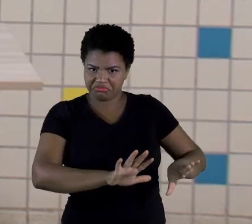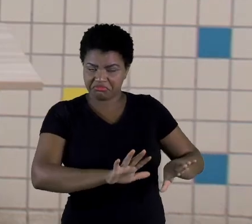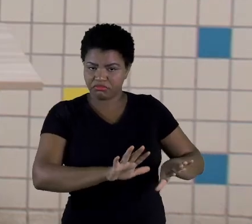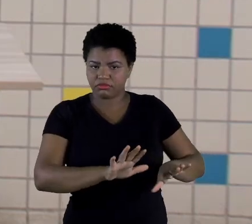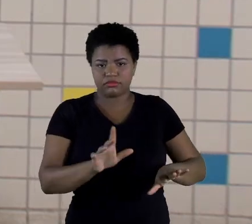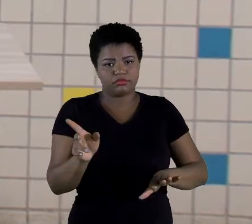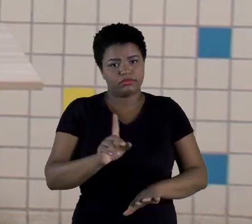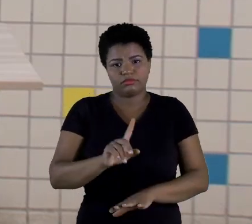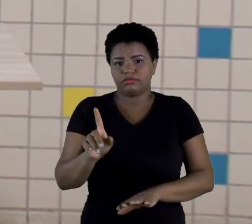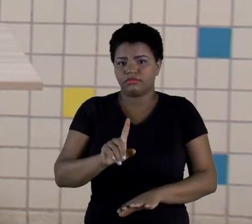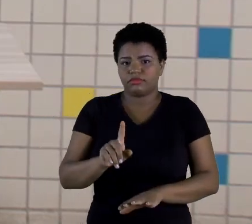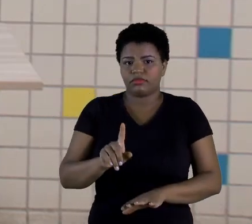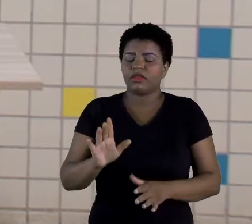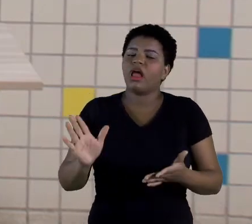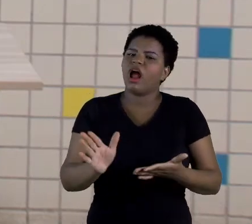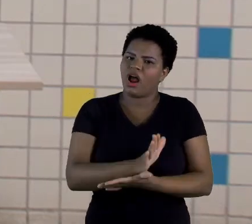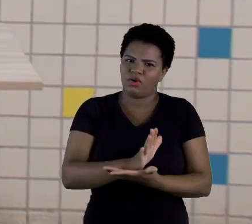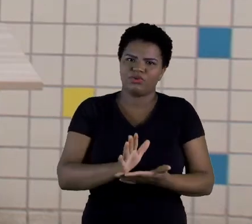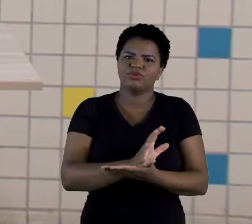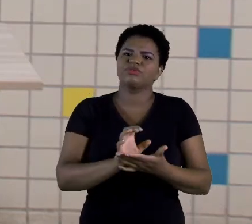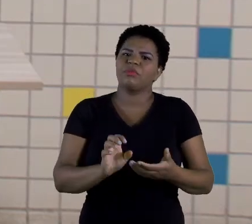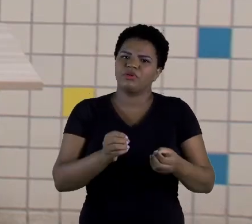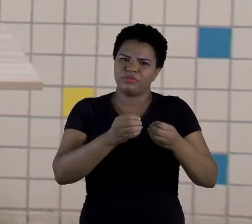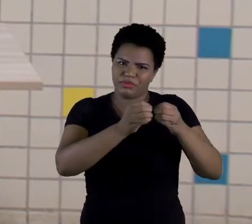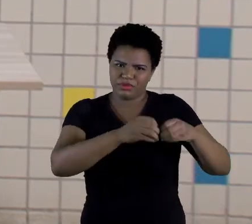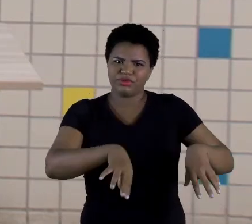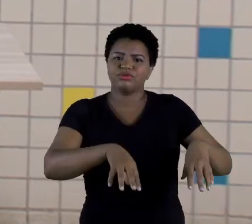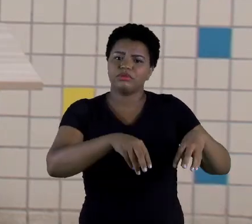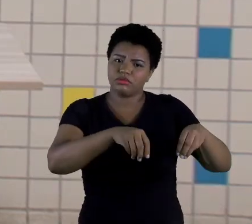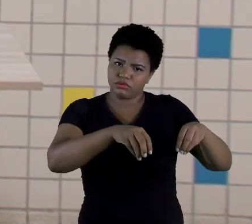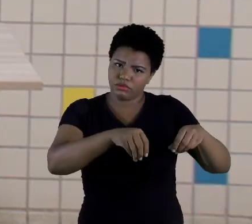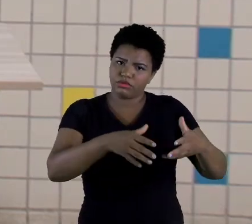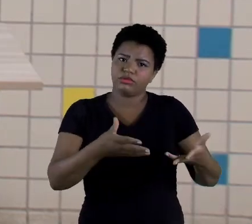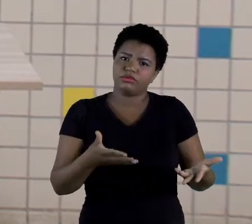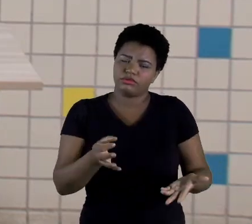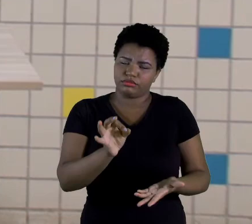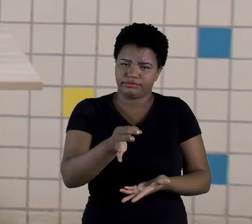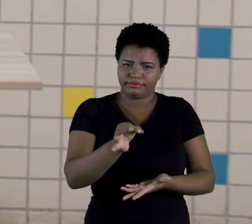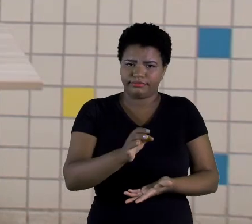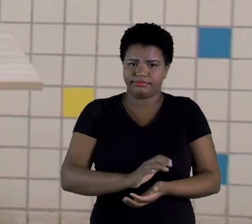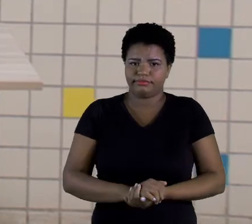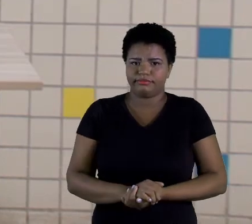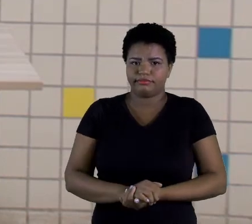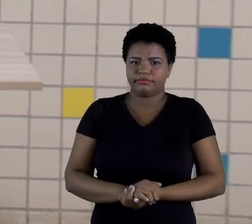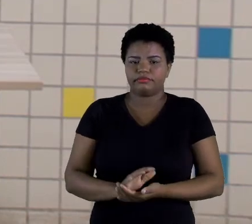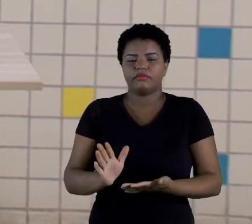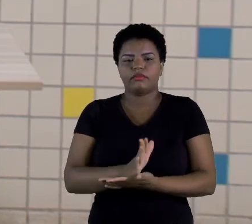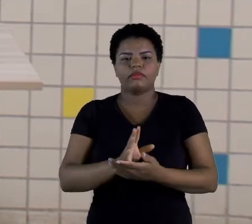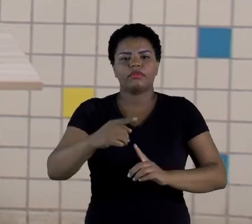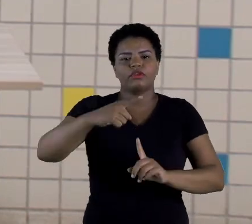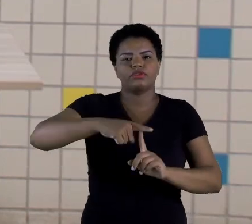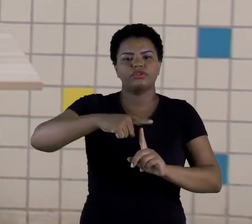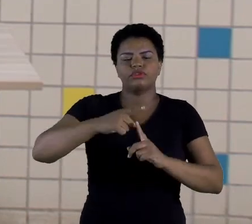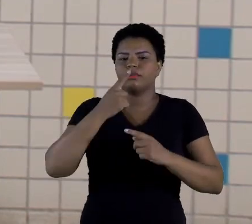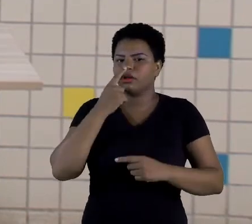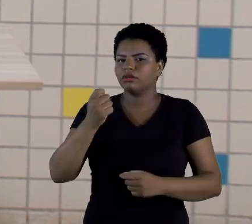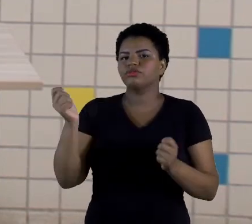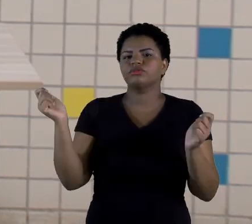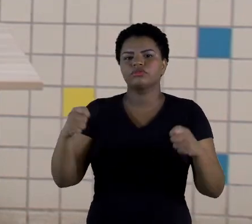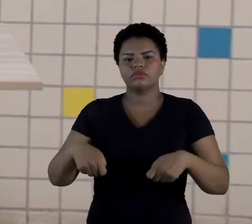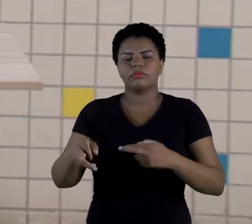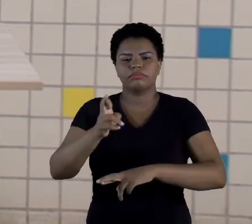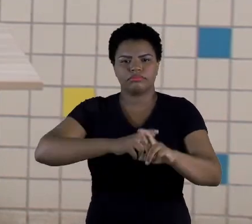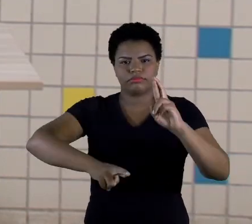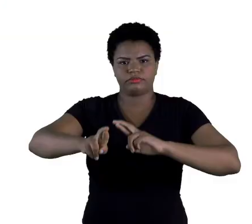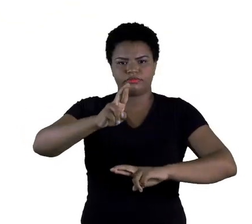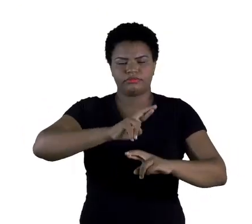Eles podem contaminar o solo, não é mesmo? Vamos ver aí alguns tipos de lixo que pode ser reciclado. Olha